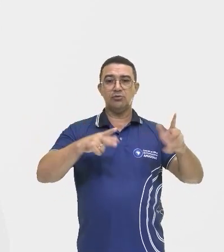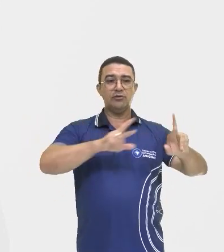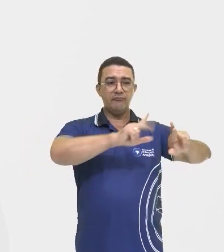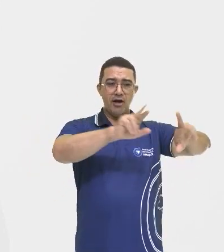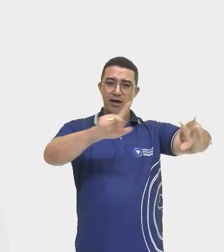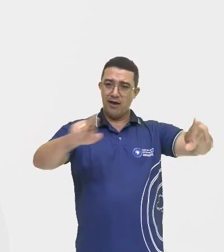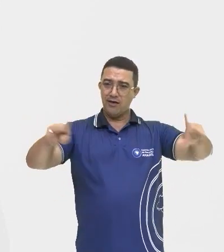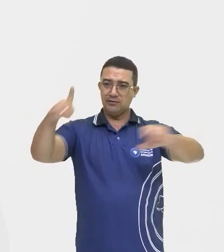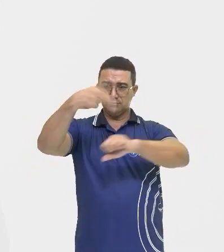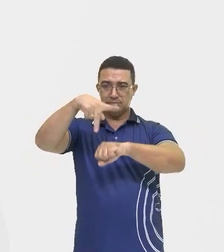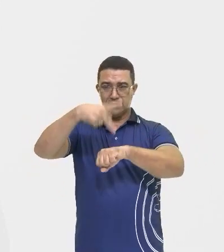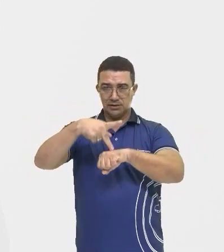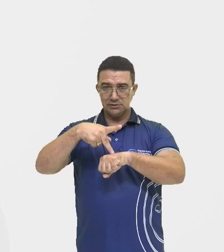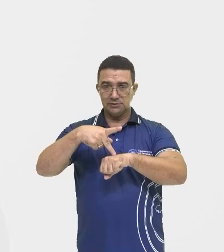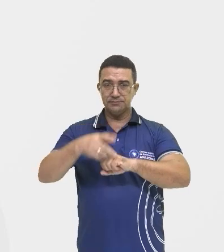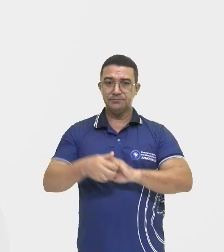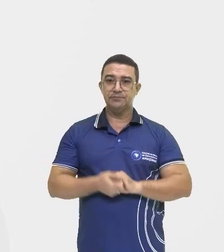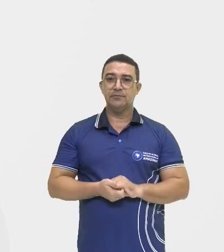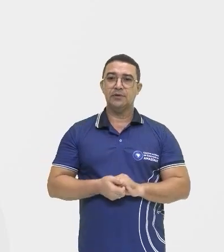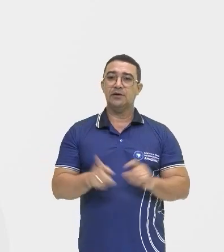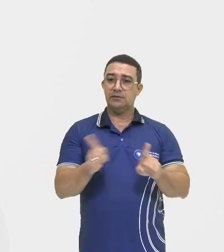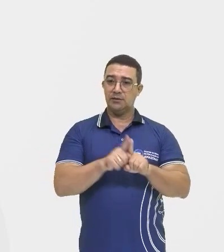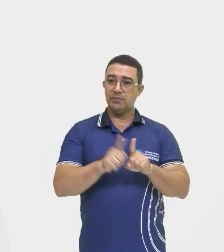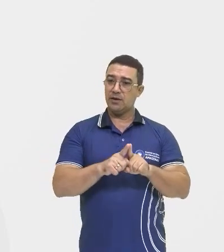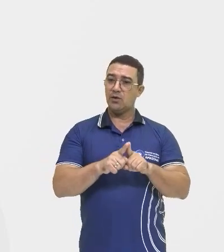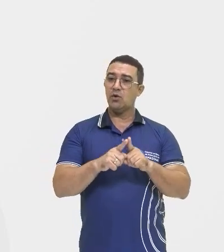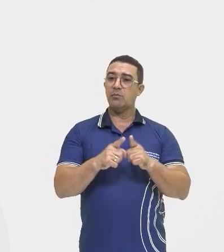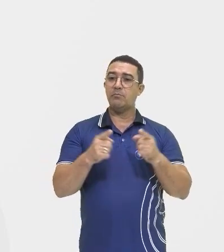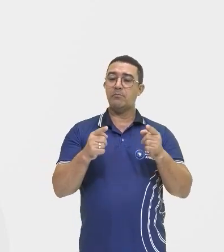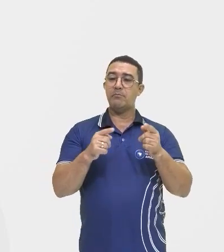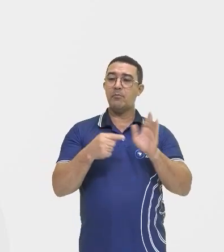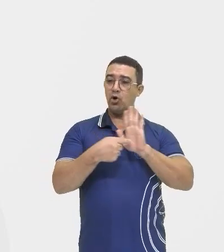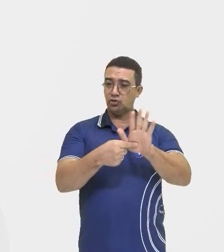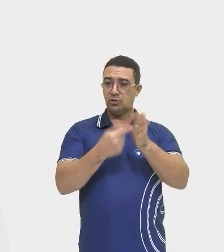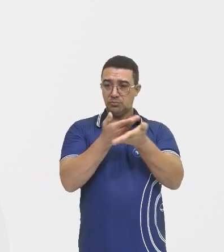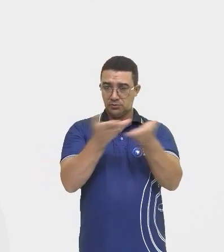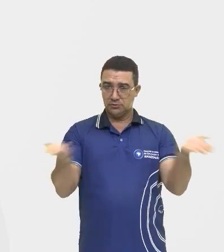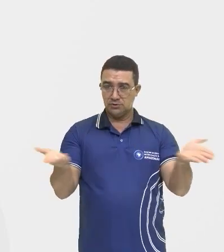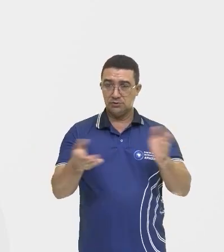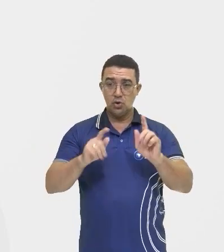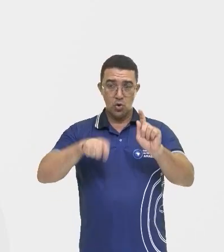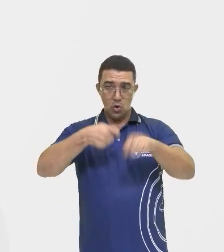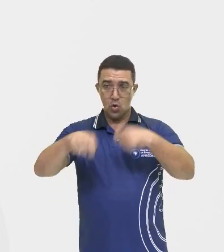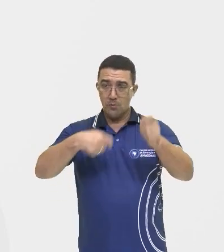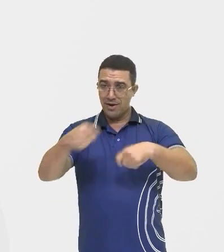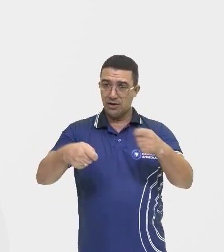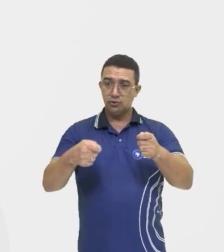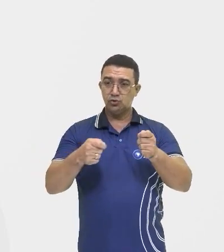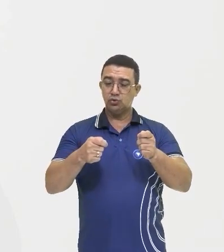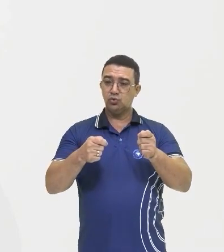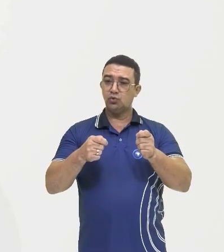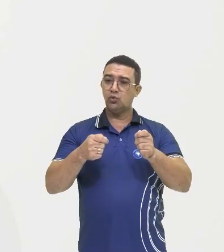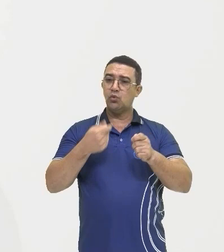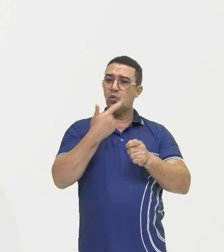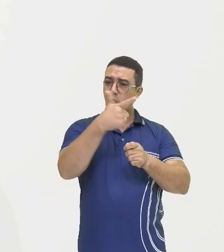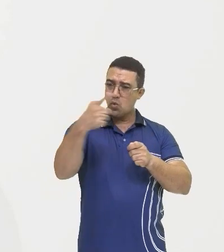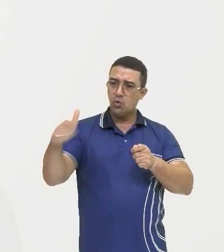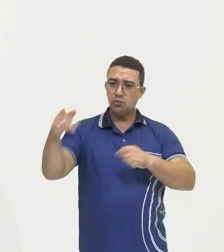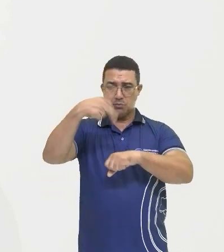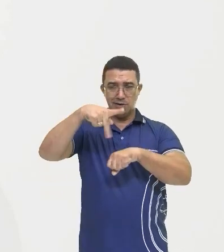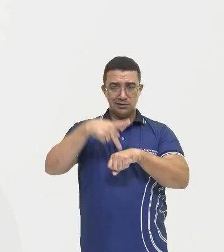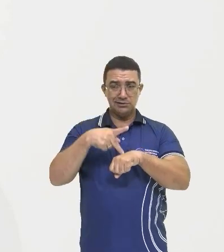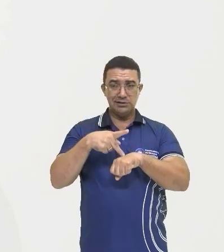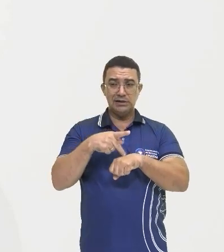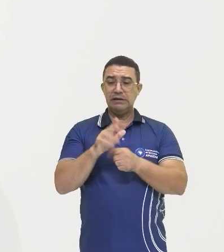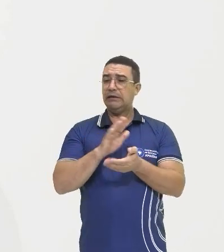tá certo? Outro ponto que eu destaco para vocês aqui é que o comércio internacional, ele não é algo recente, tá?